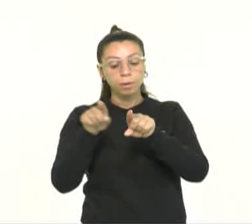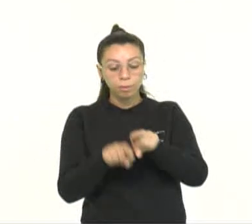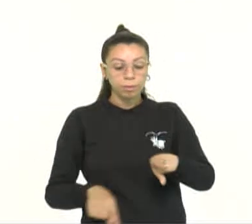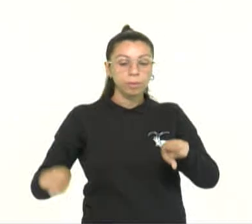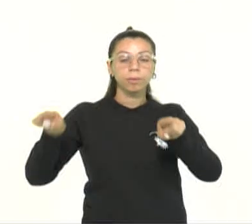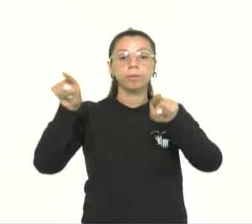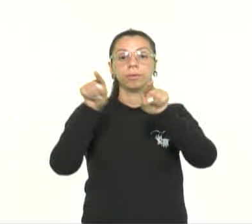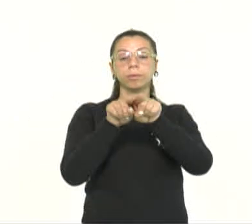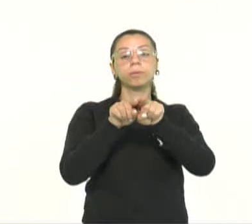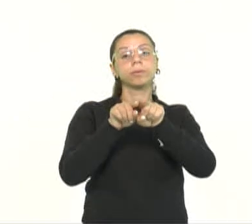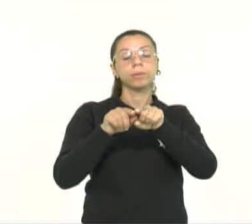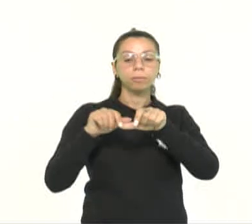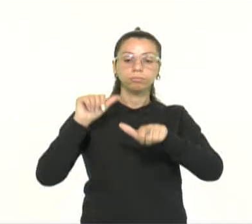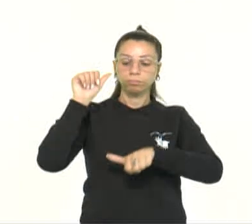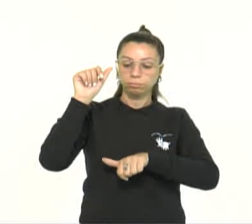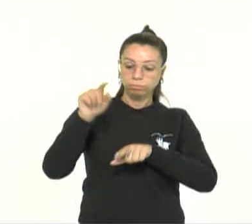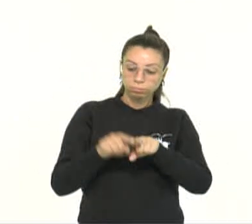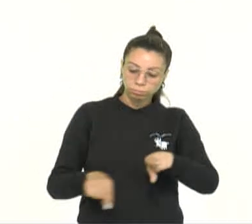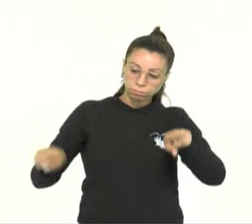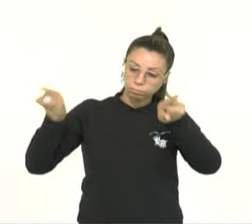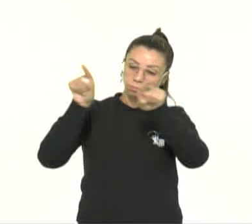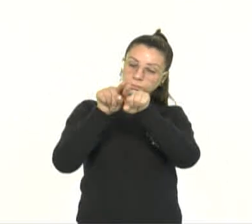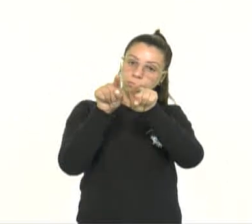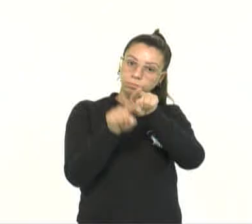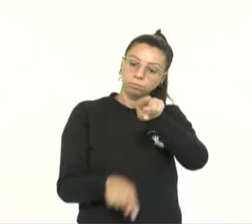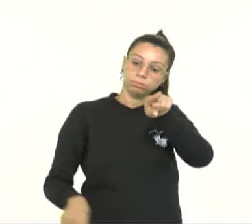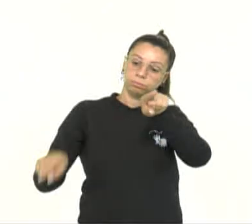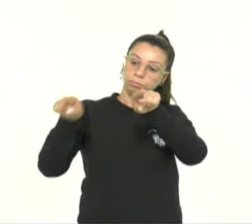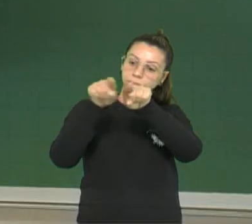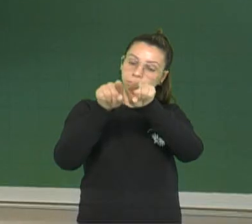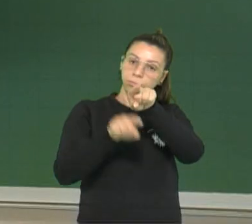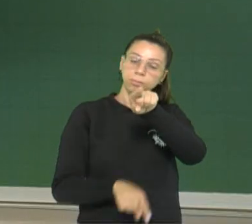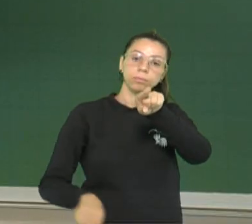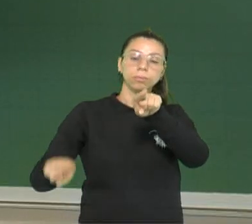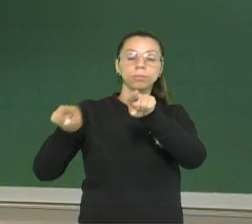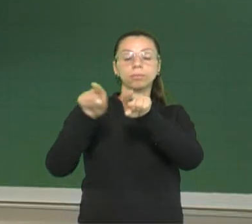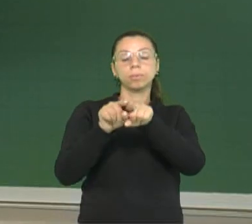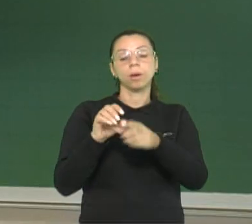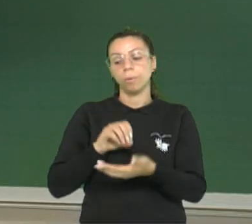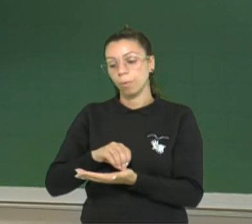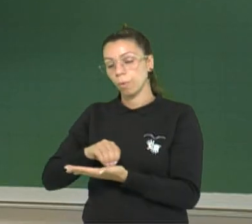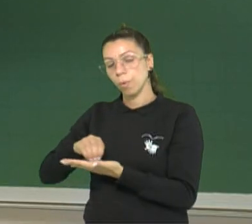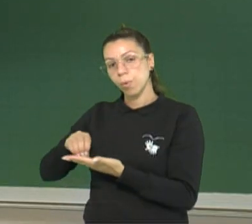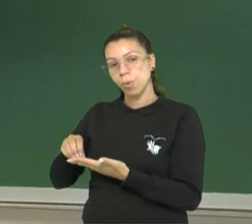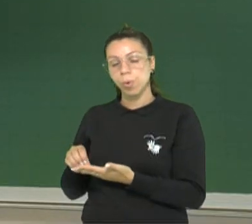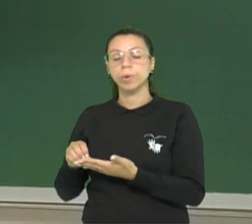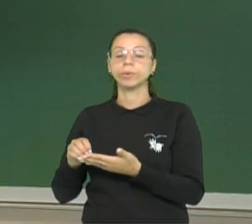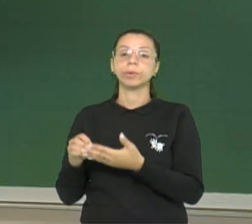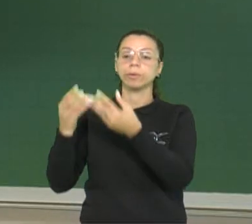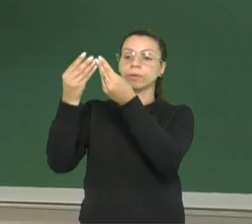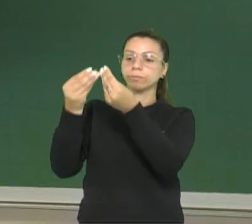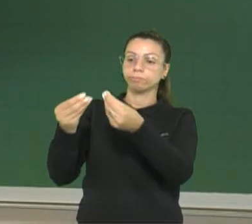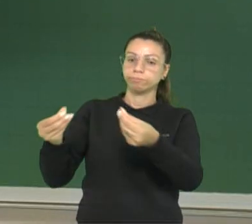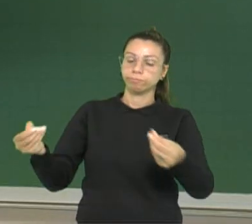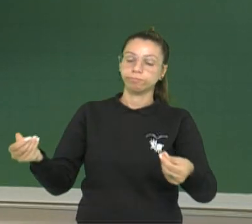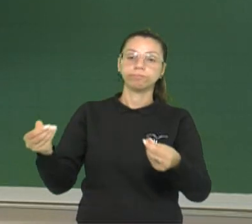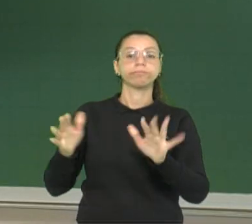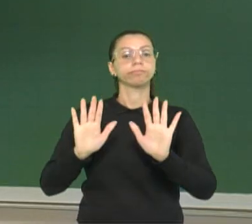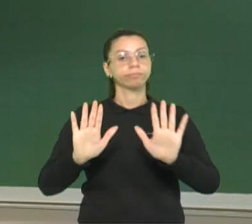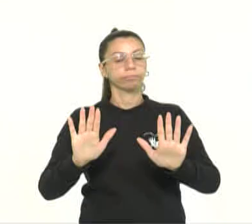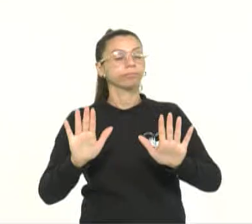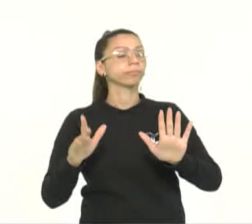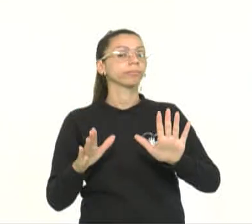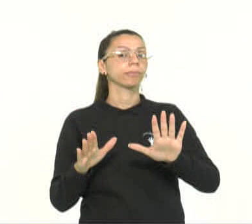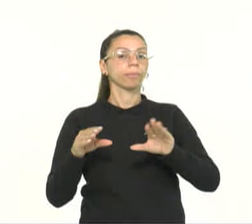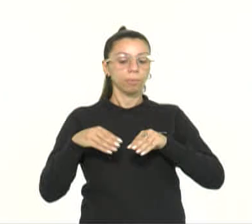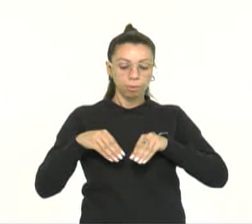ele vai constantemente se repondo a partir da matéria orgânica que vai entrando em decomposição. Ou seja, o